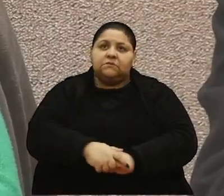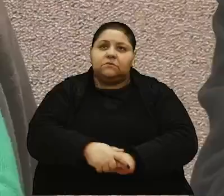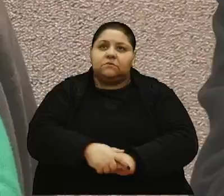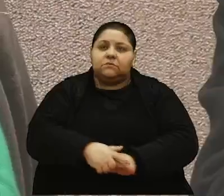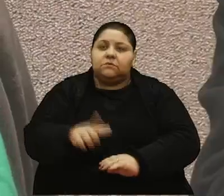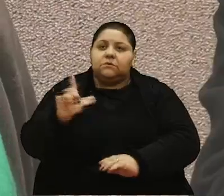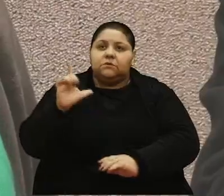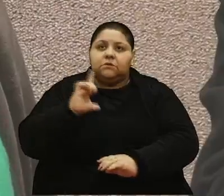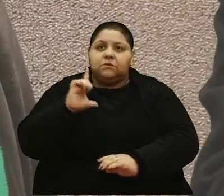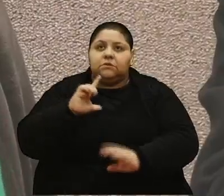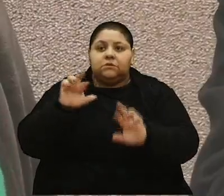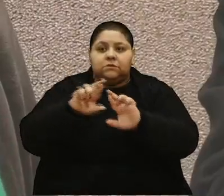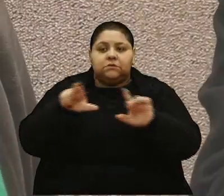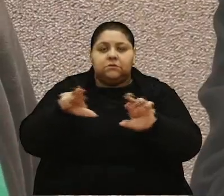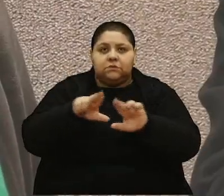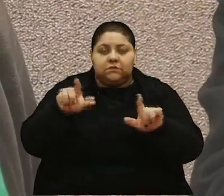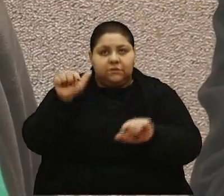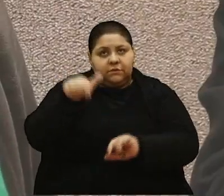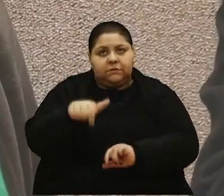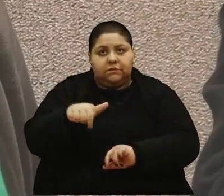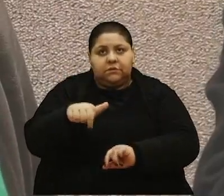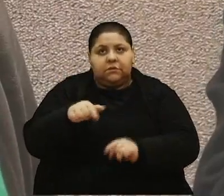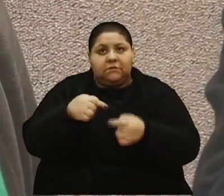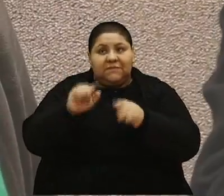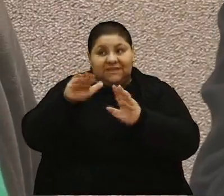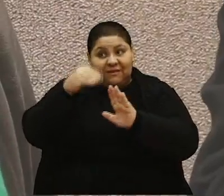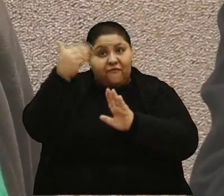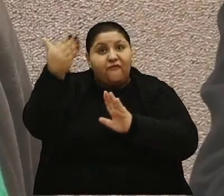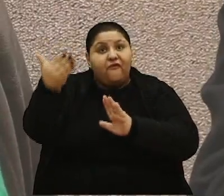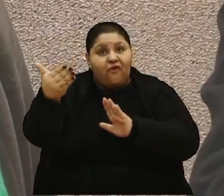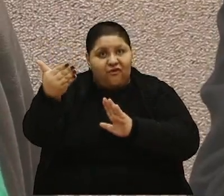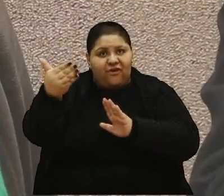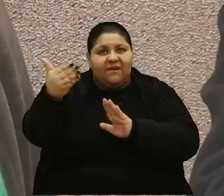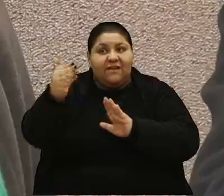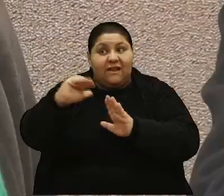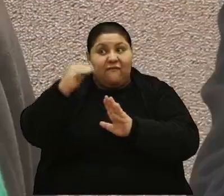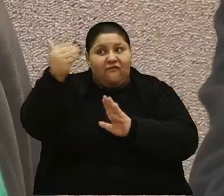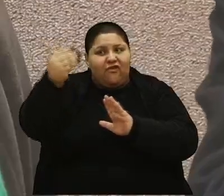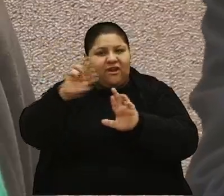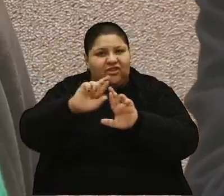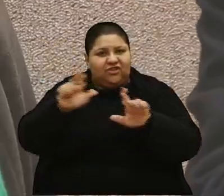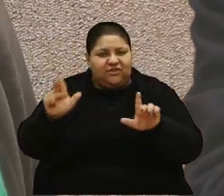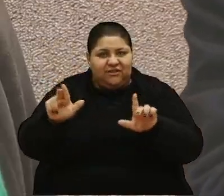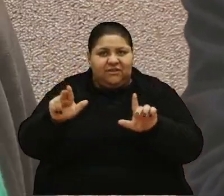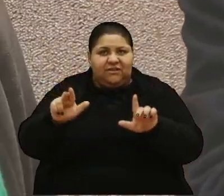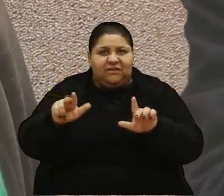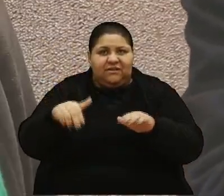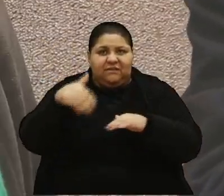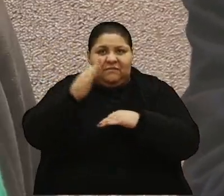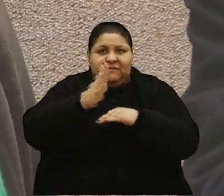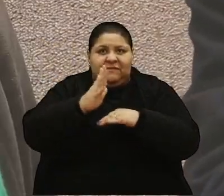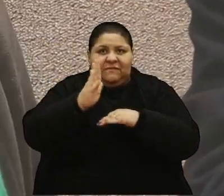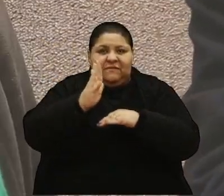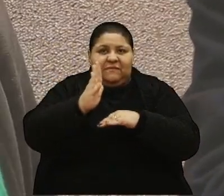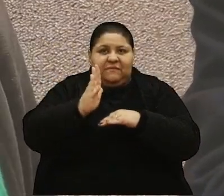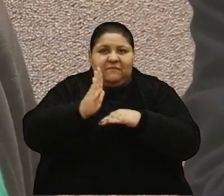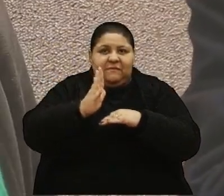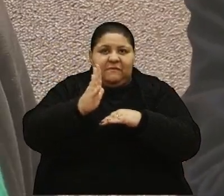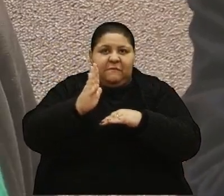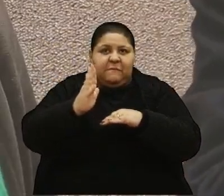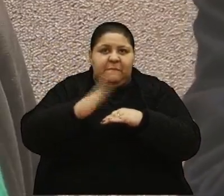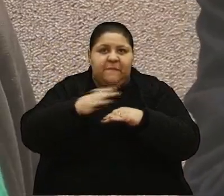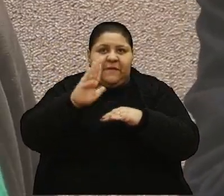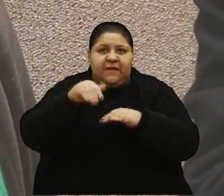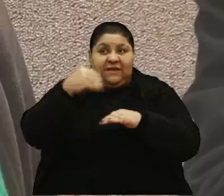essas diferenças aqui dentro. Mas é lá fora a grande diferença. Quanto mais se sobe lá para aquele lado de lá,